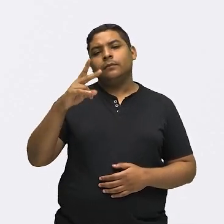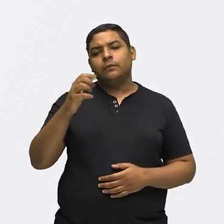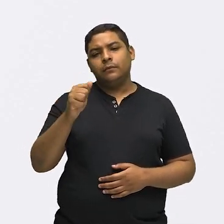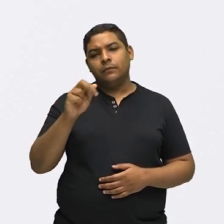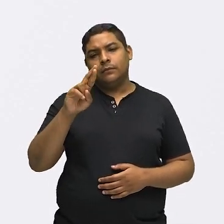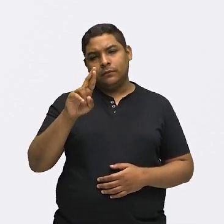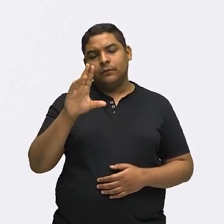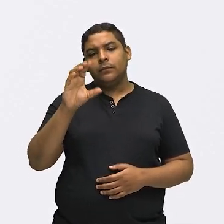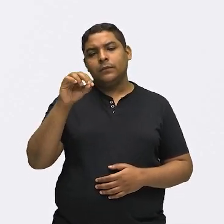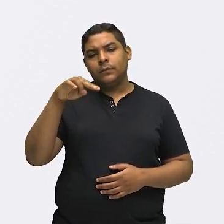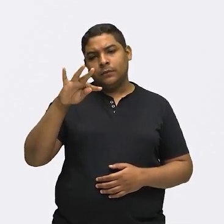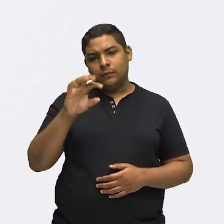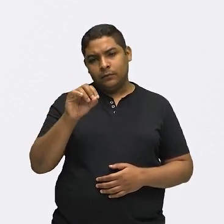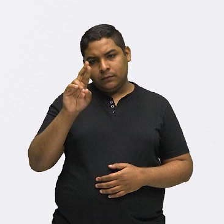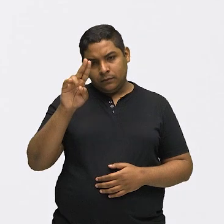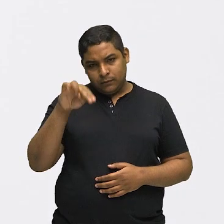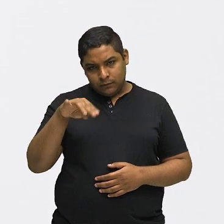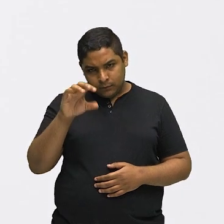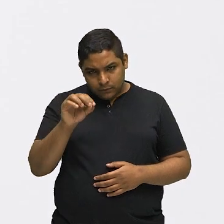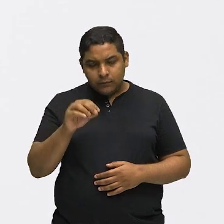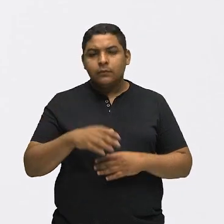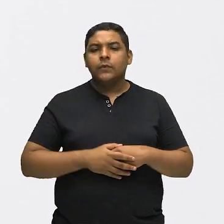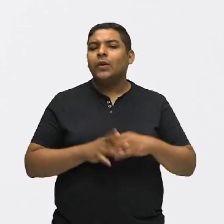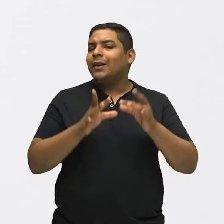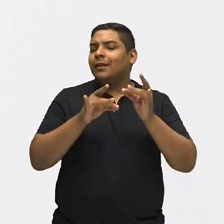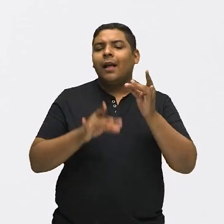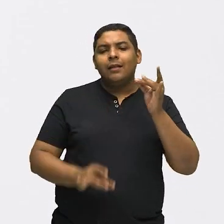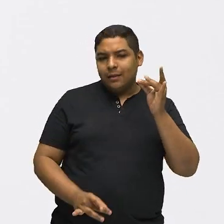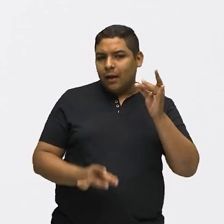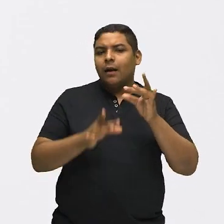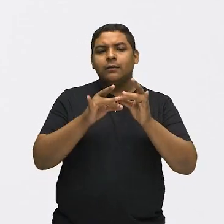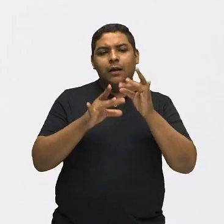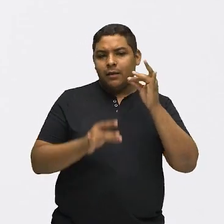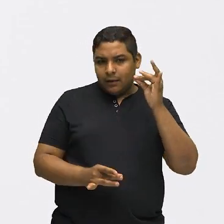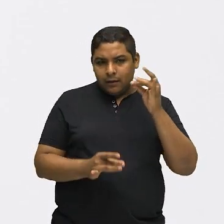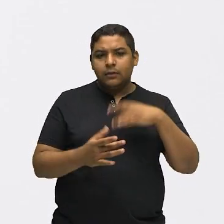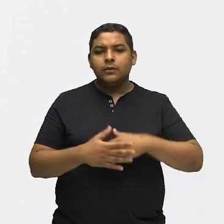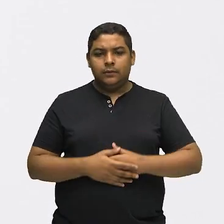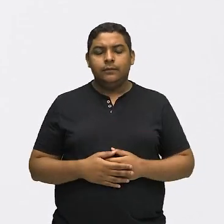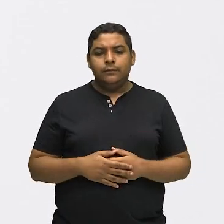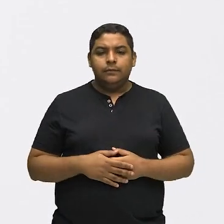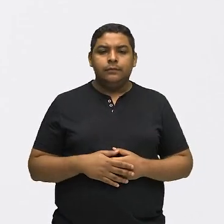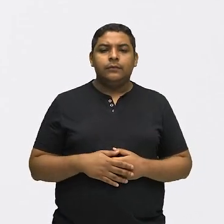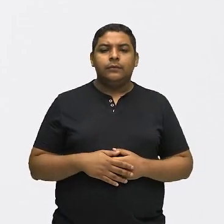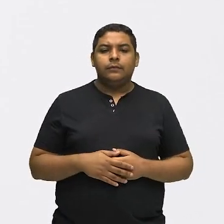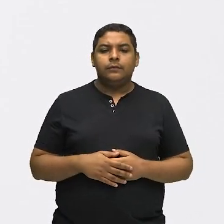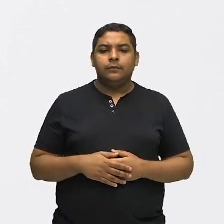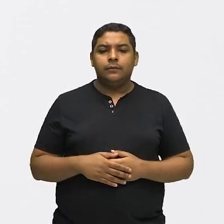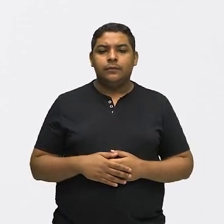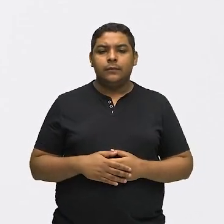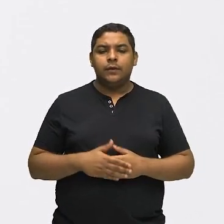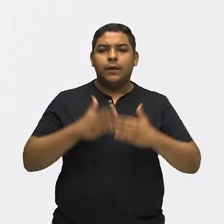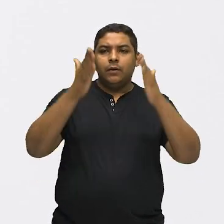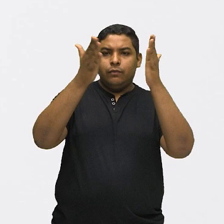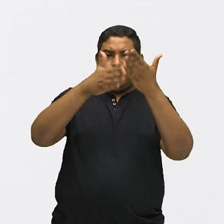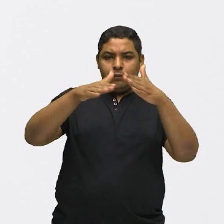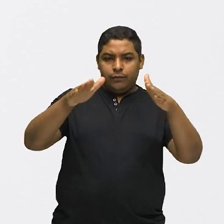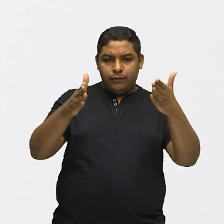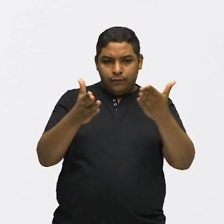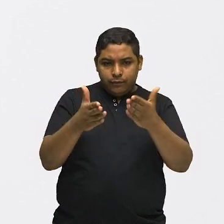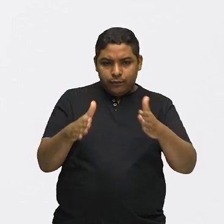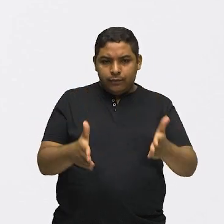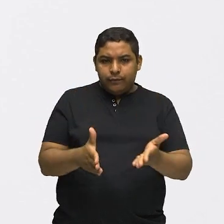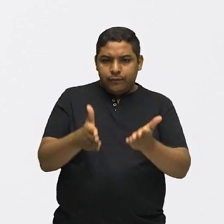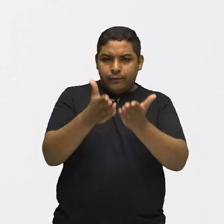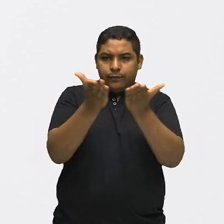forma. Então, delinear é quando você dá uma forma à figura. Aqui, ó, aqui